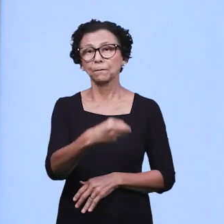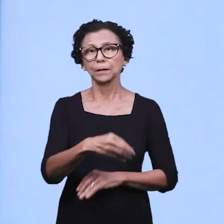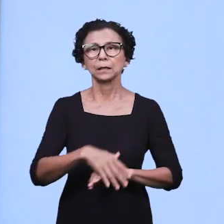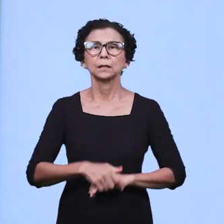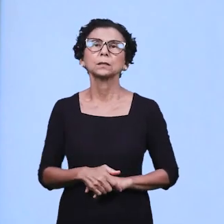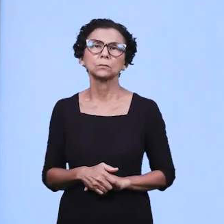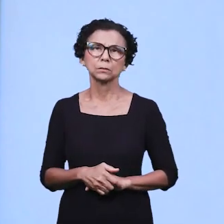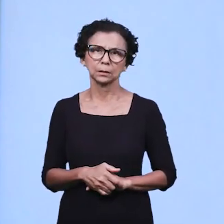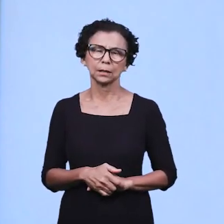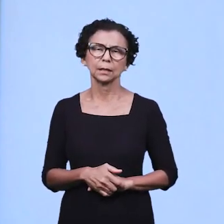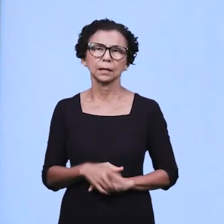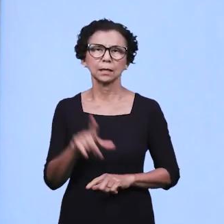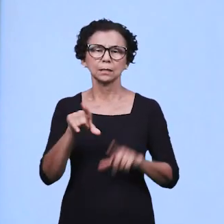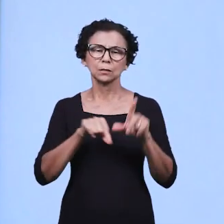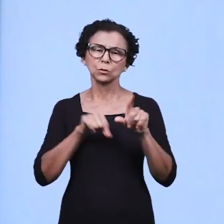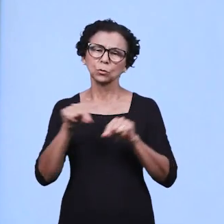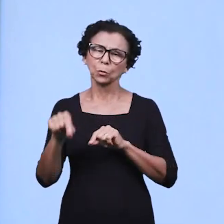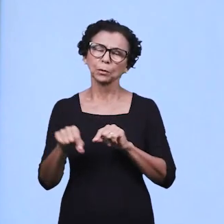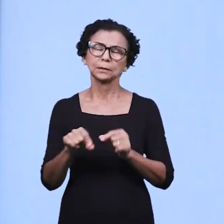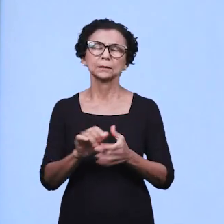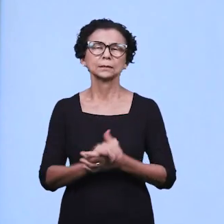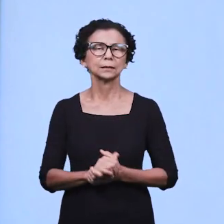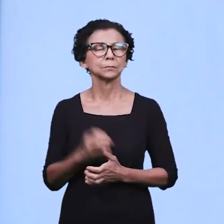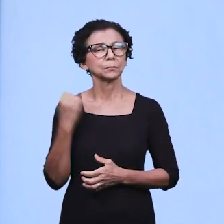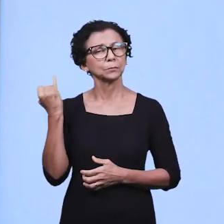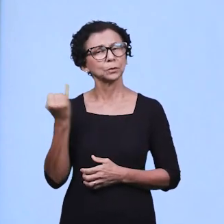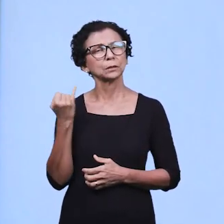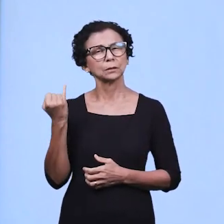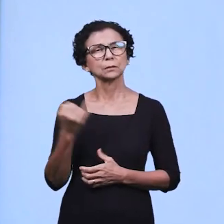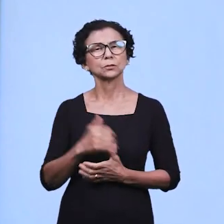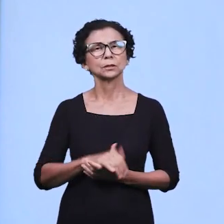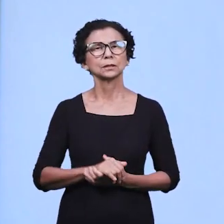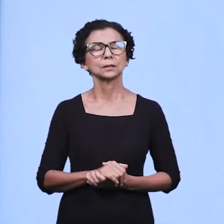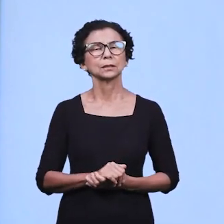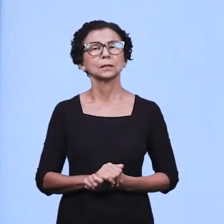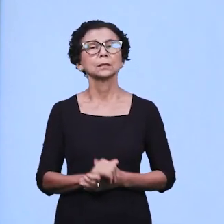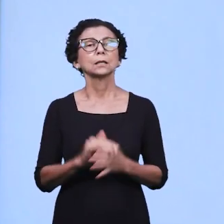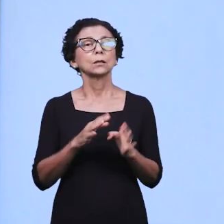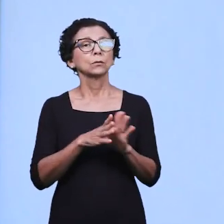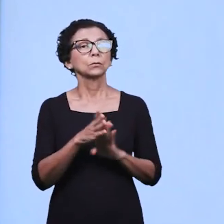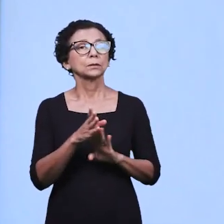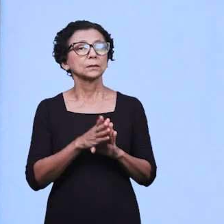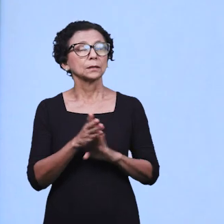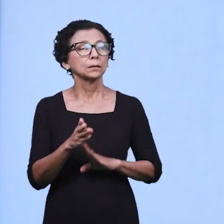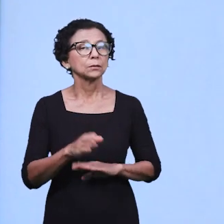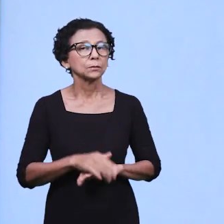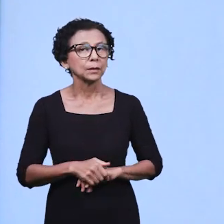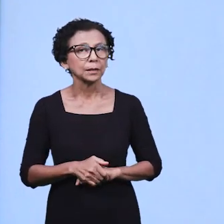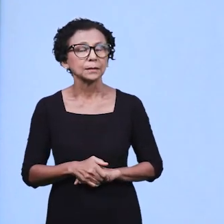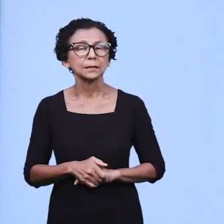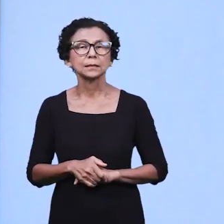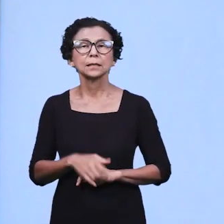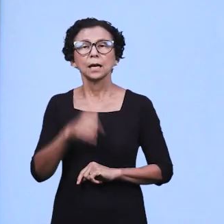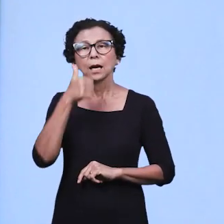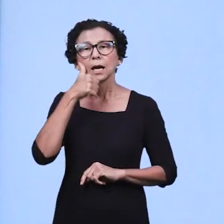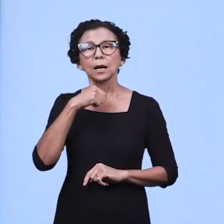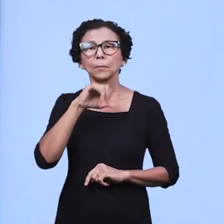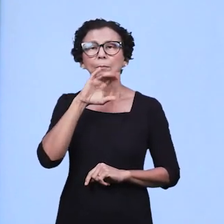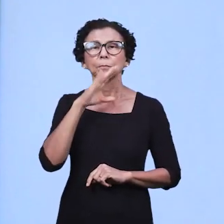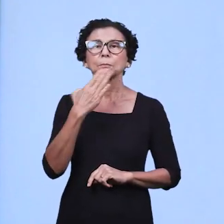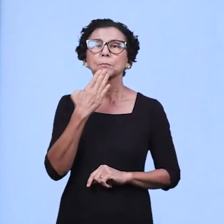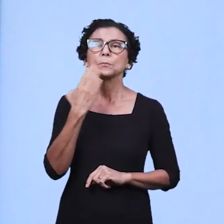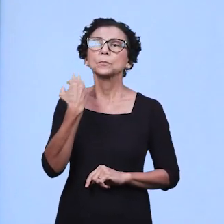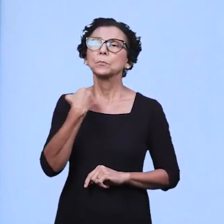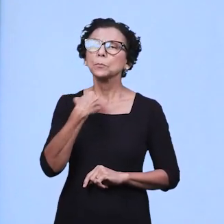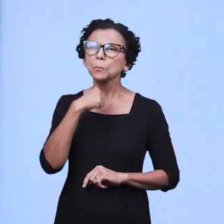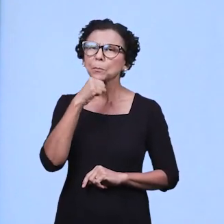decidirem algumas coisas, isso foi importante demais. Então, o conselho que a gente dá é que os pais, eles participem